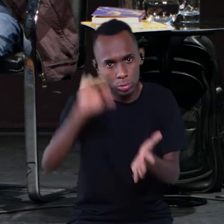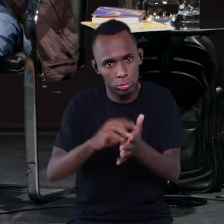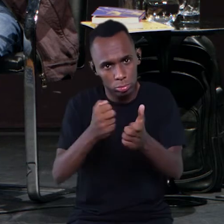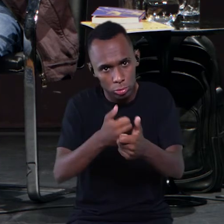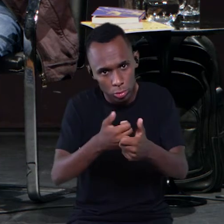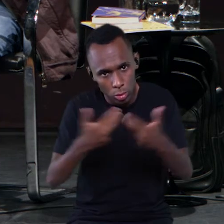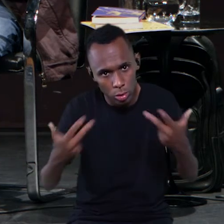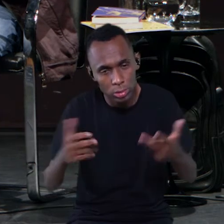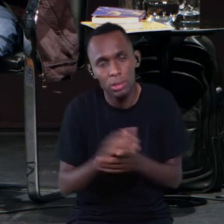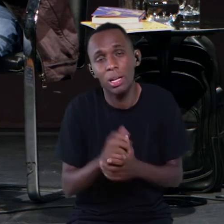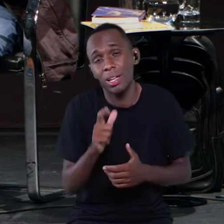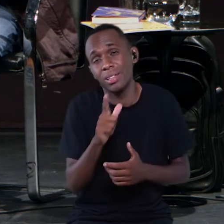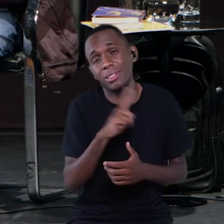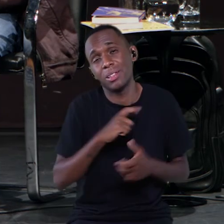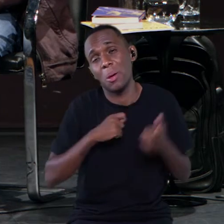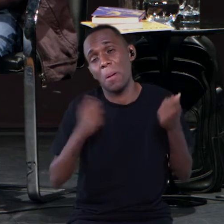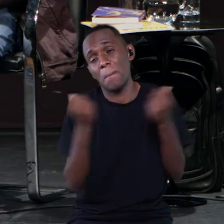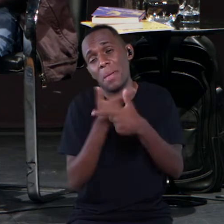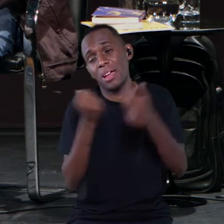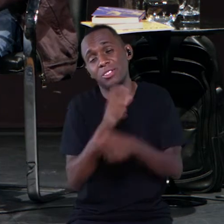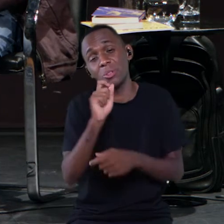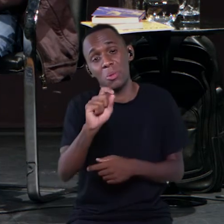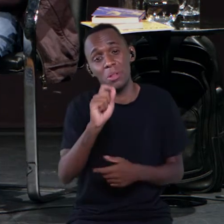os editores brasileiros. Tem uma piadinha fantástica